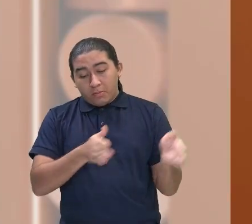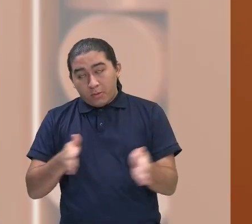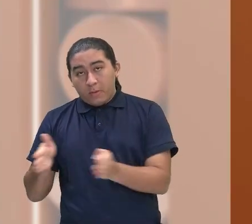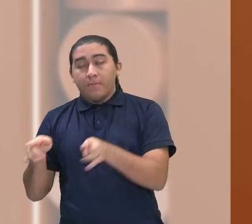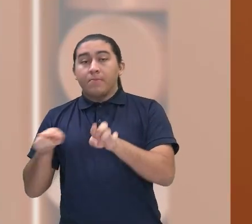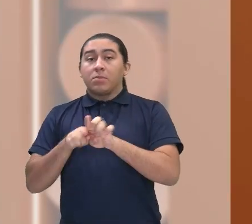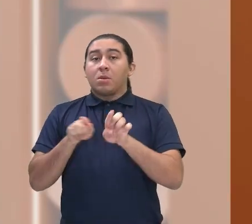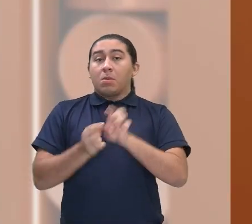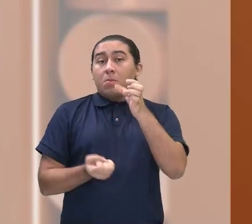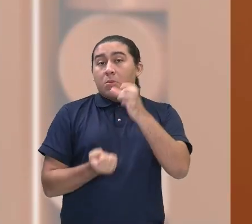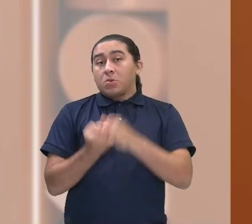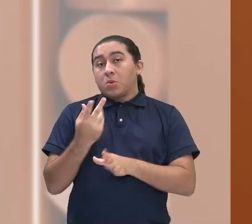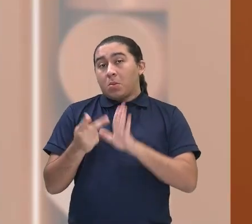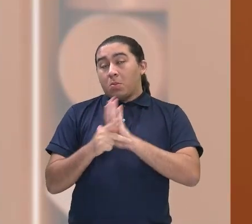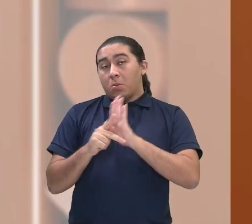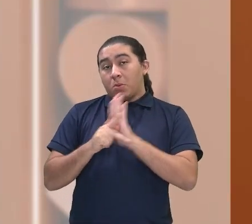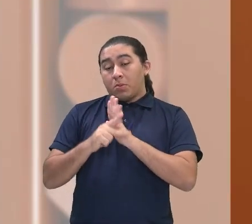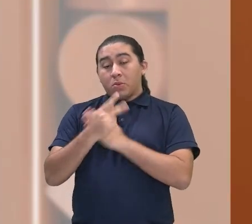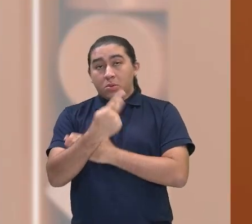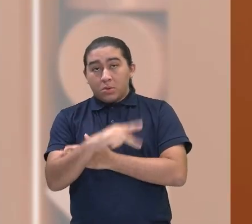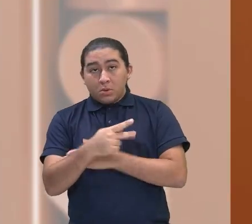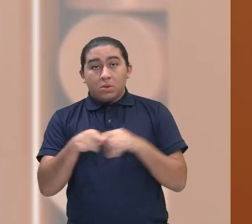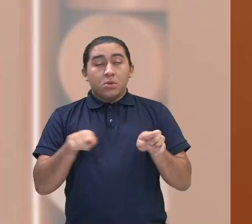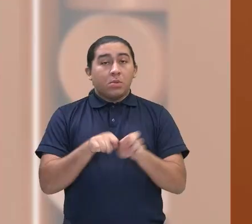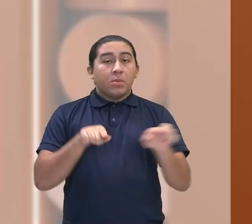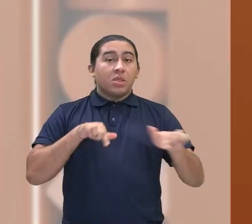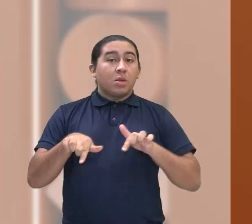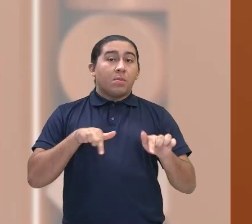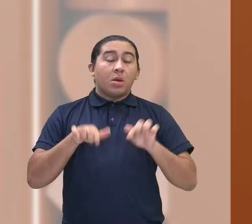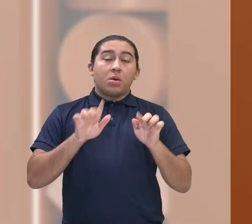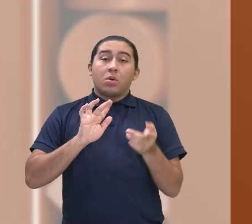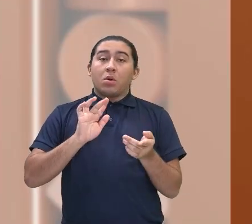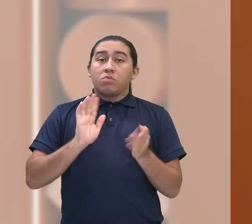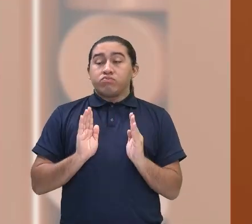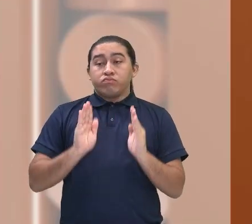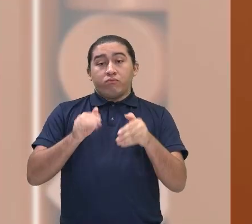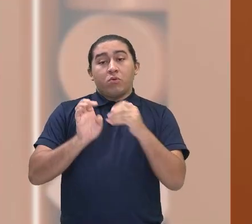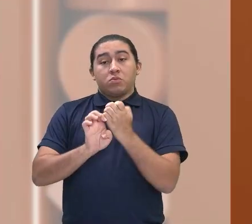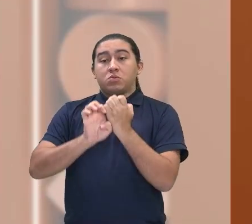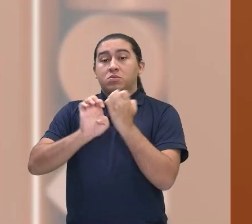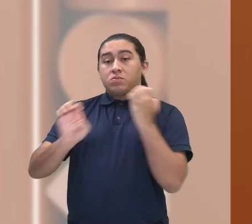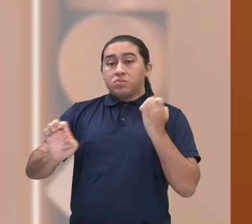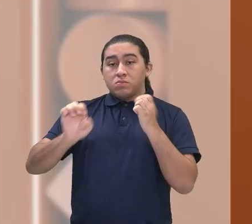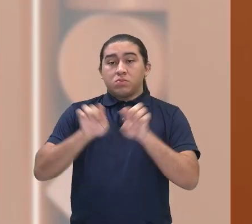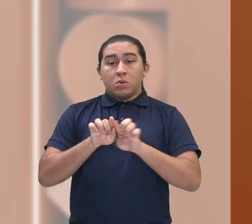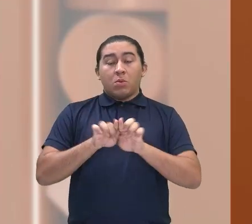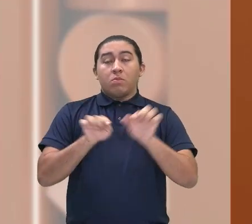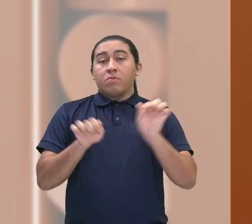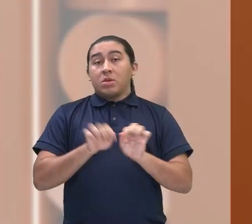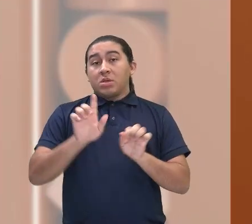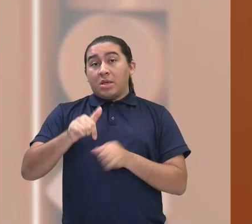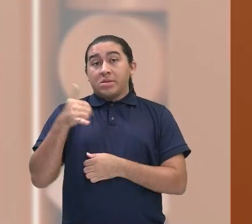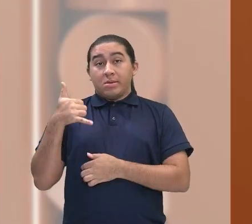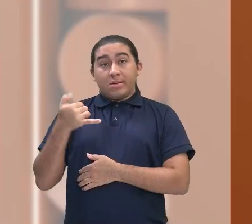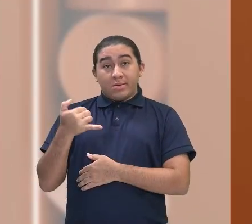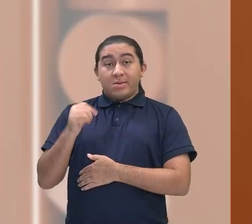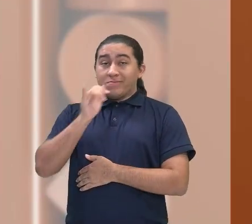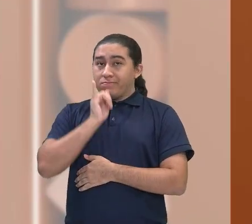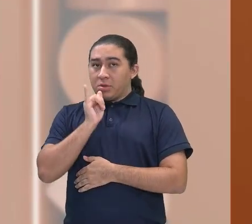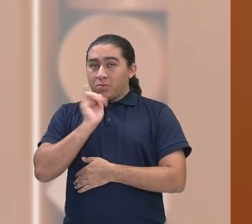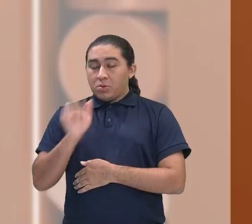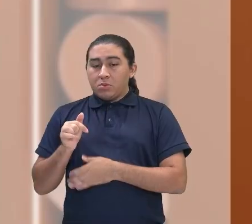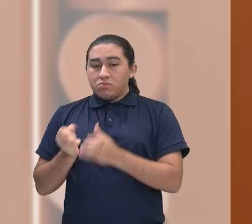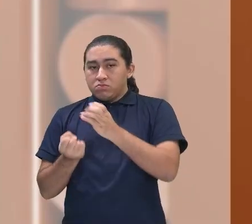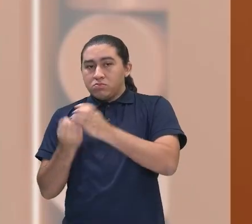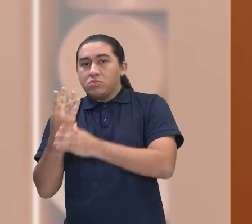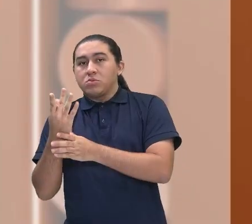industrial, trabalho, né, voltados para a engenharia, para a construção dessa caneta, para ela ser,